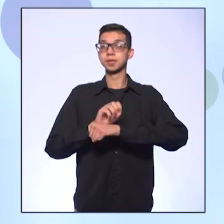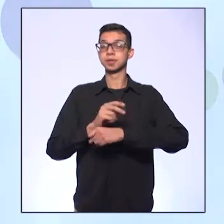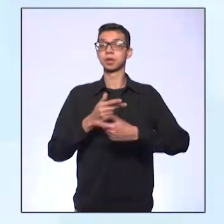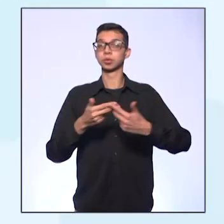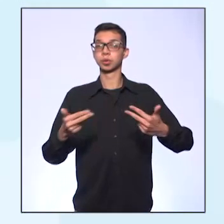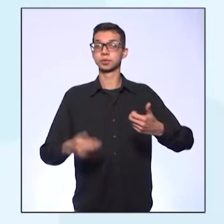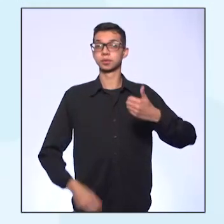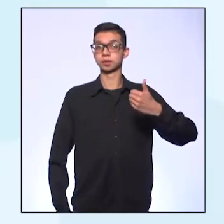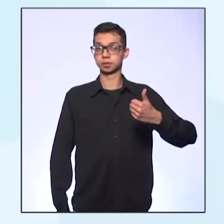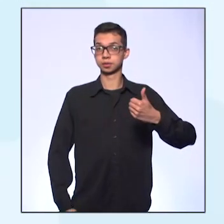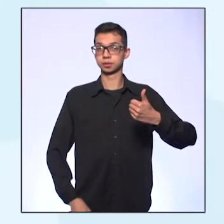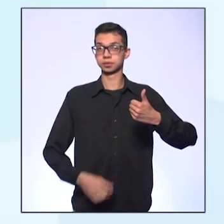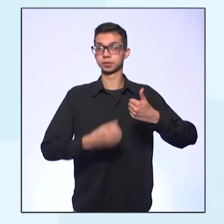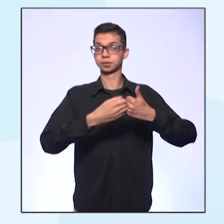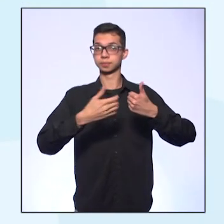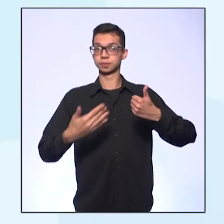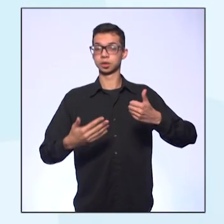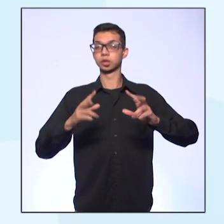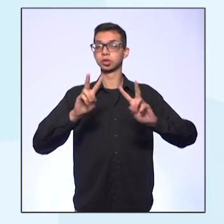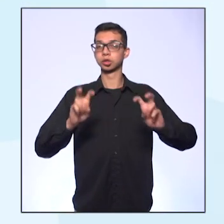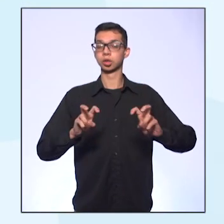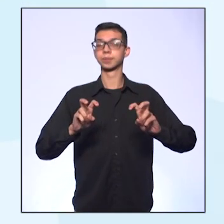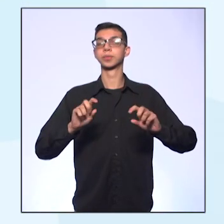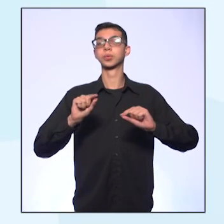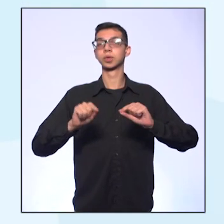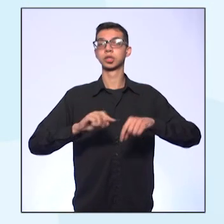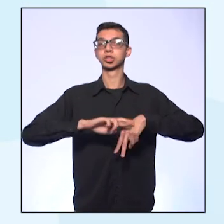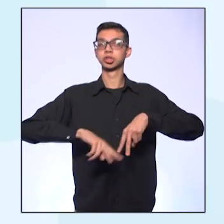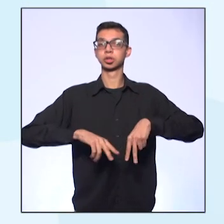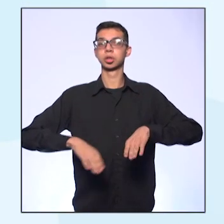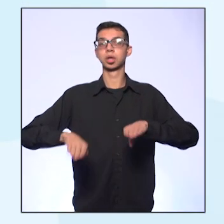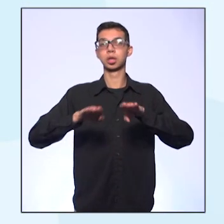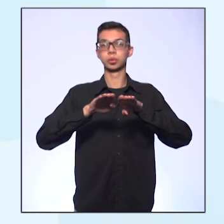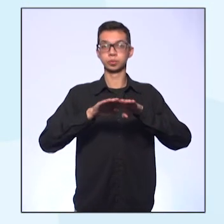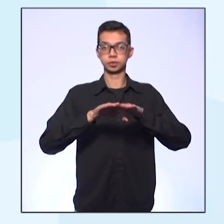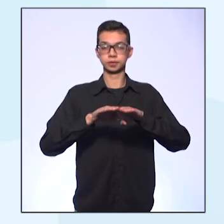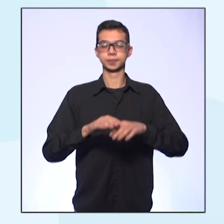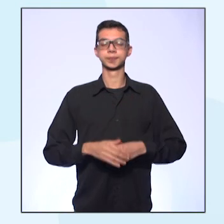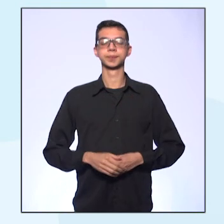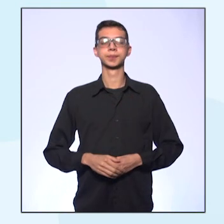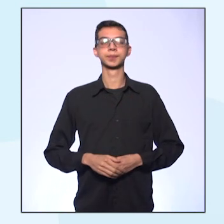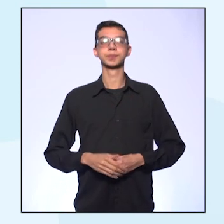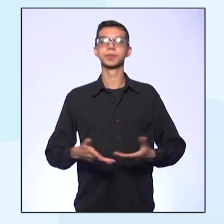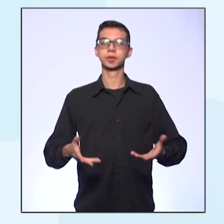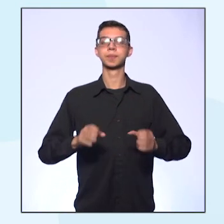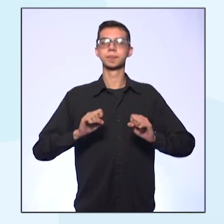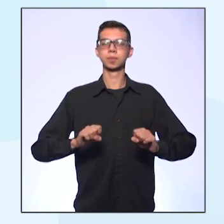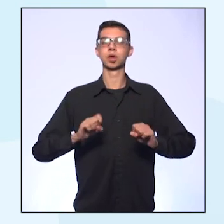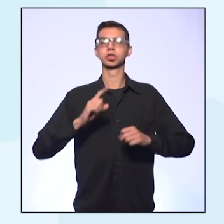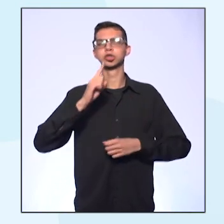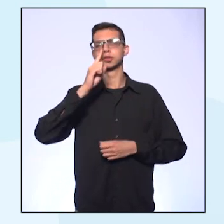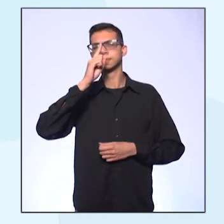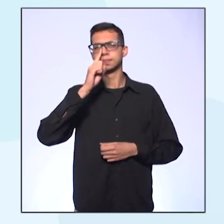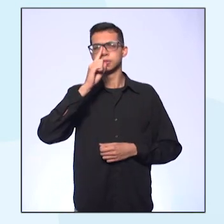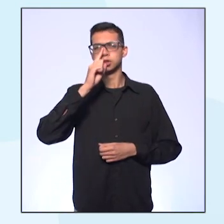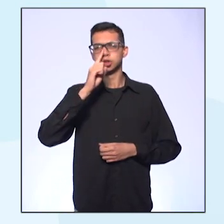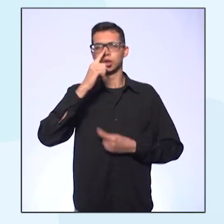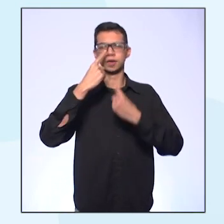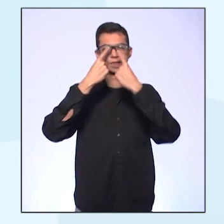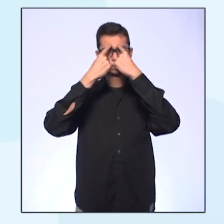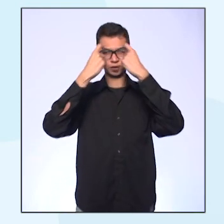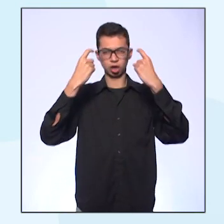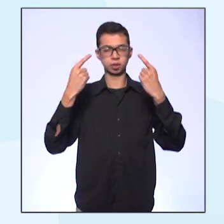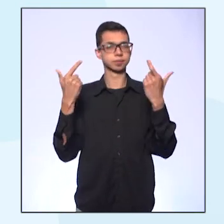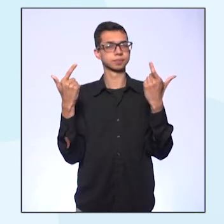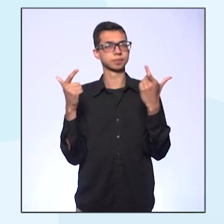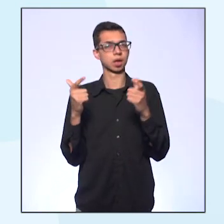sobre equidade de gênero, desafiando estereótipos de gênero e normas sociais nocivas, podem reduzir o risco de violência. Ou seja, deixar bem